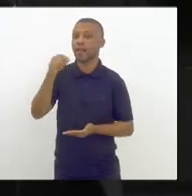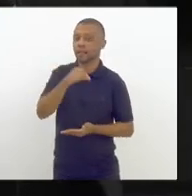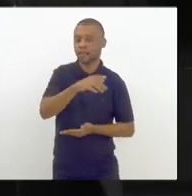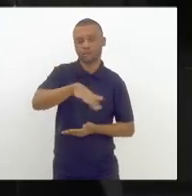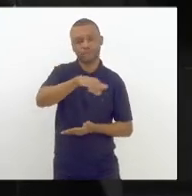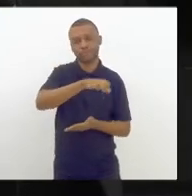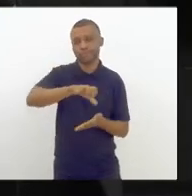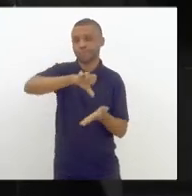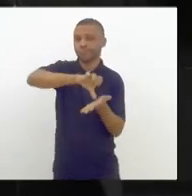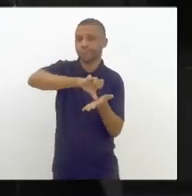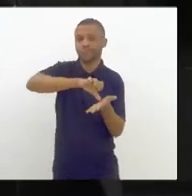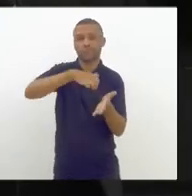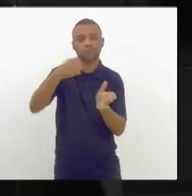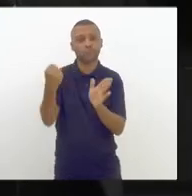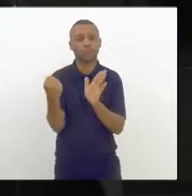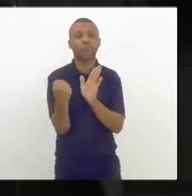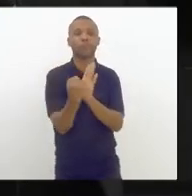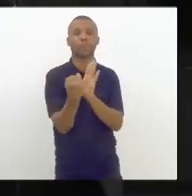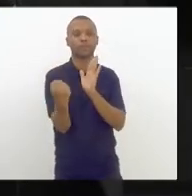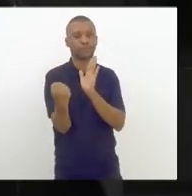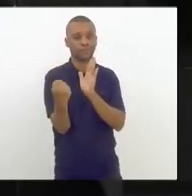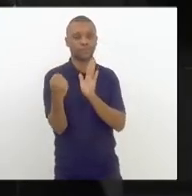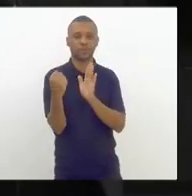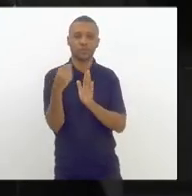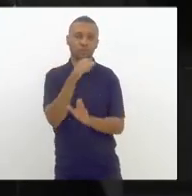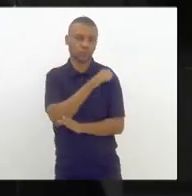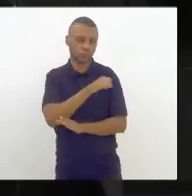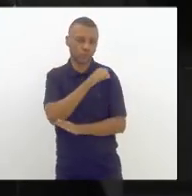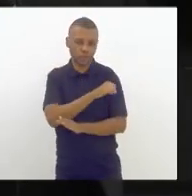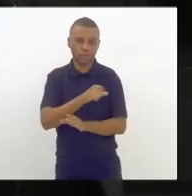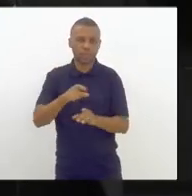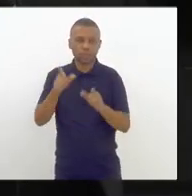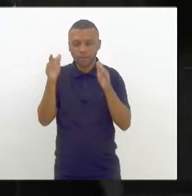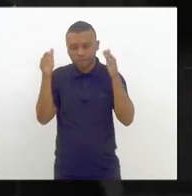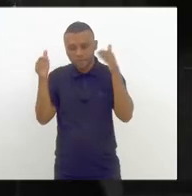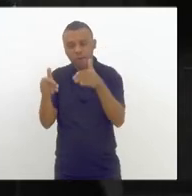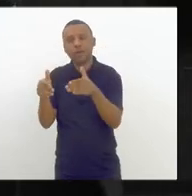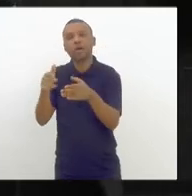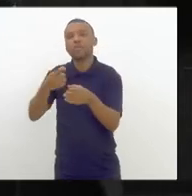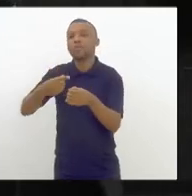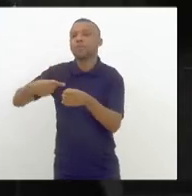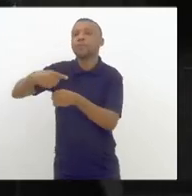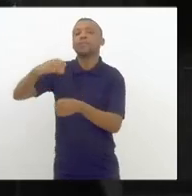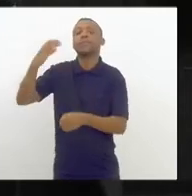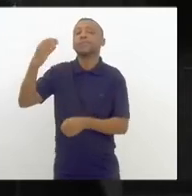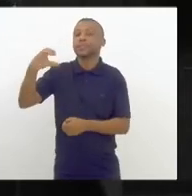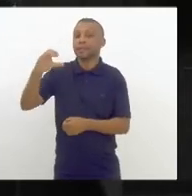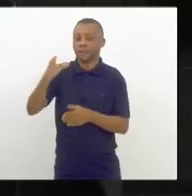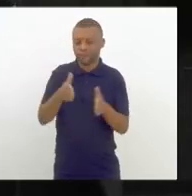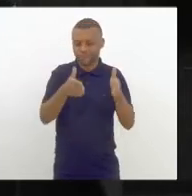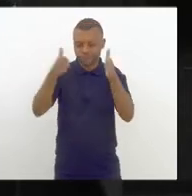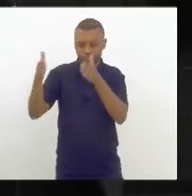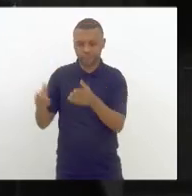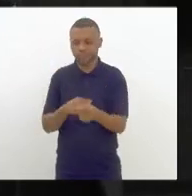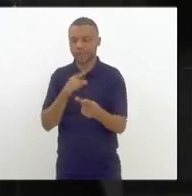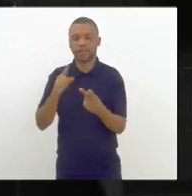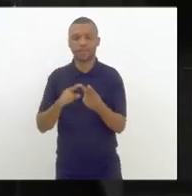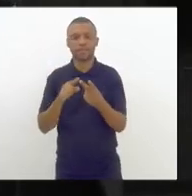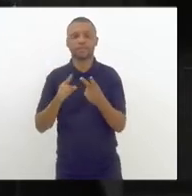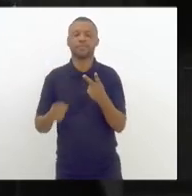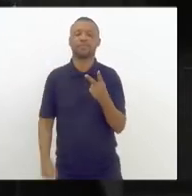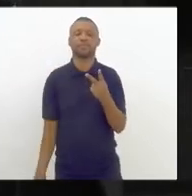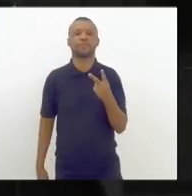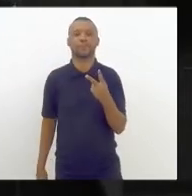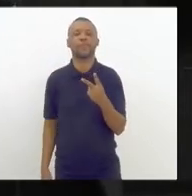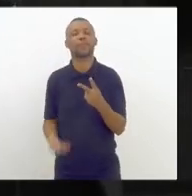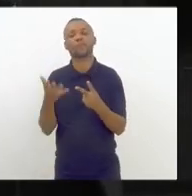é um orgulho e um patrimônio do Samba do Estado do Rio de Janeiro e particularmente na cidade de Niterói em segundo lugar a deputada tia